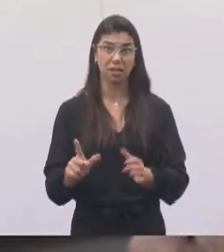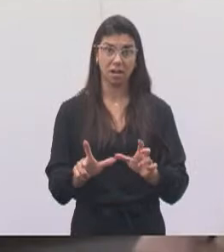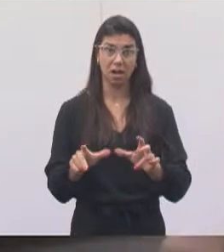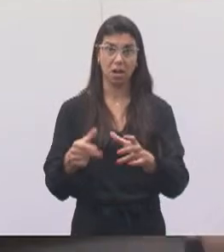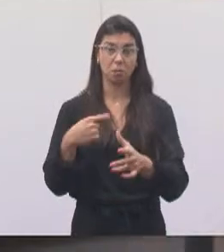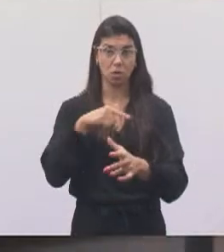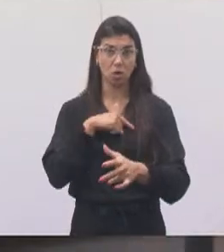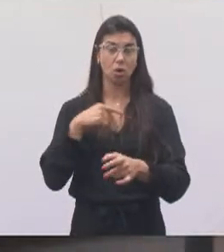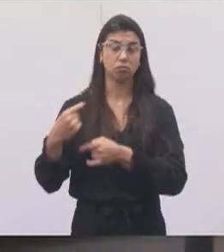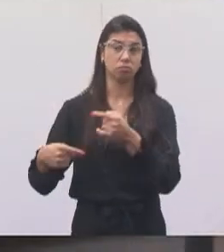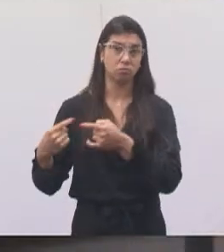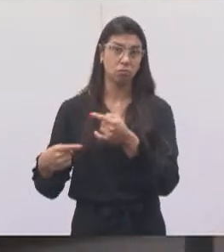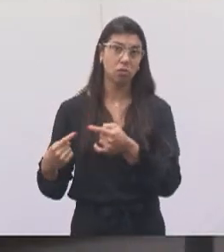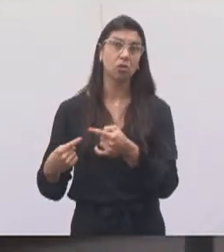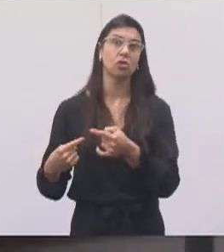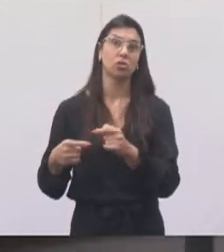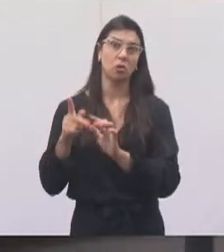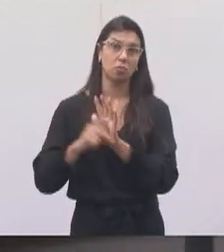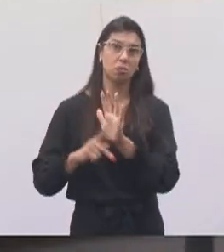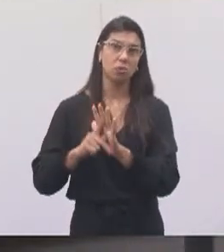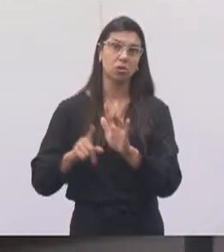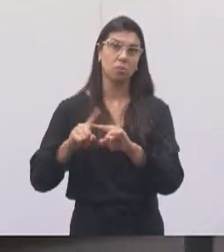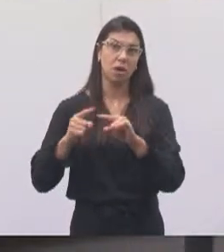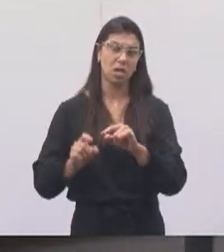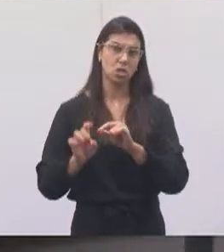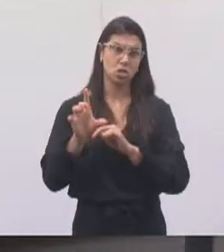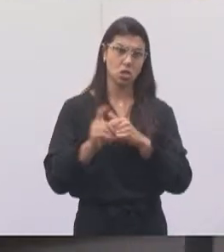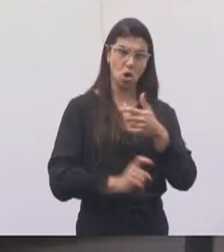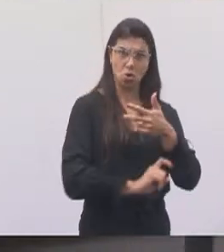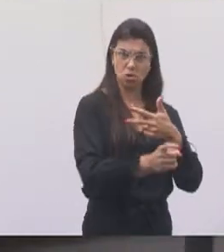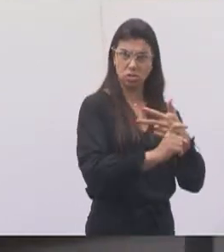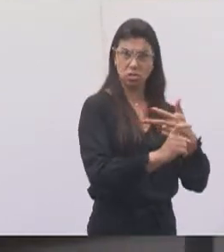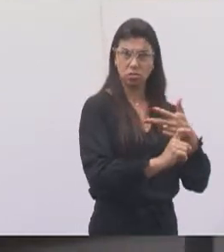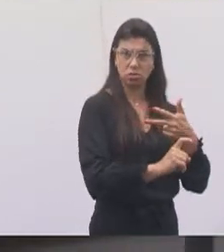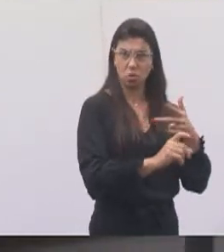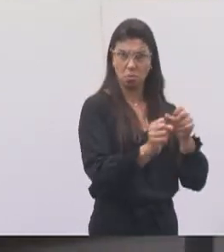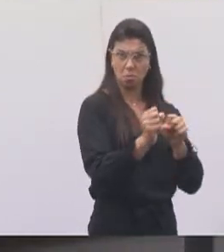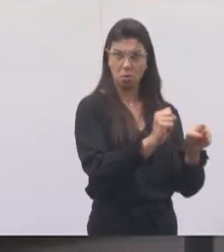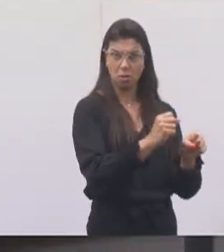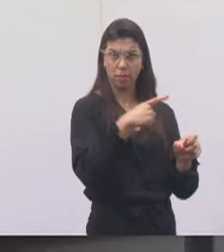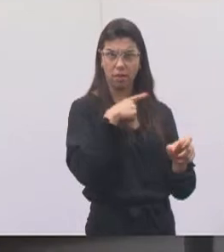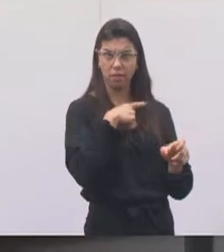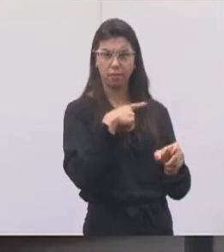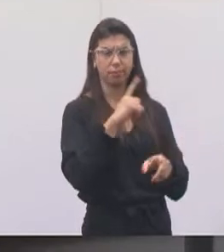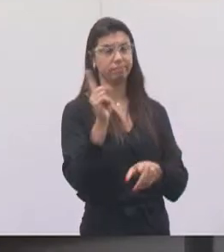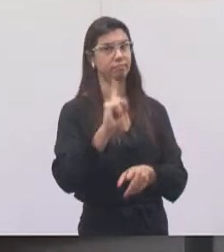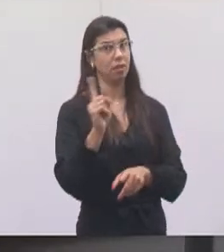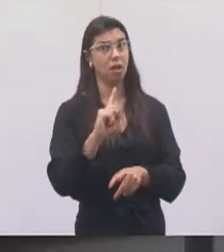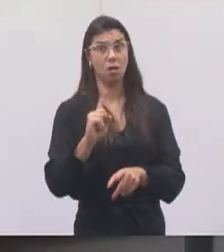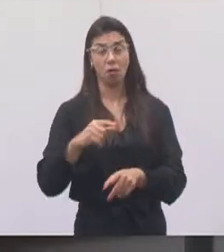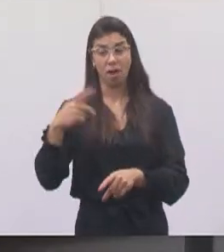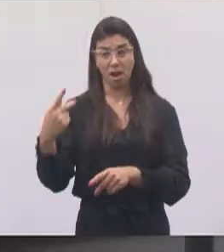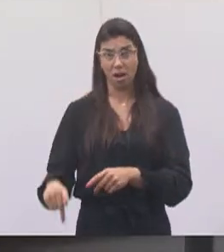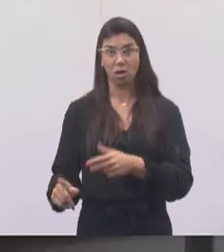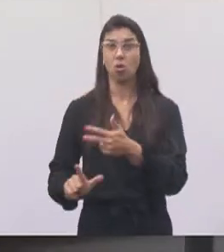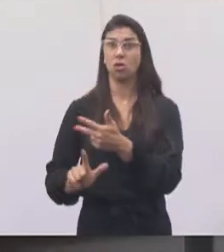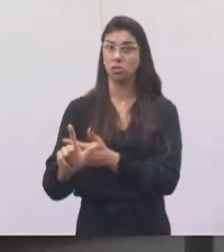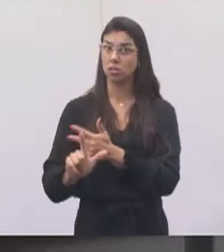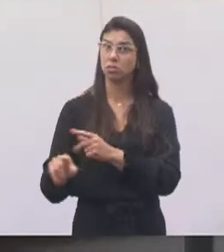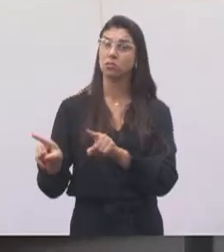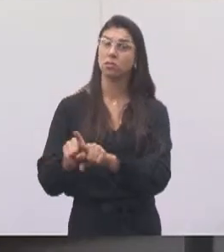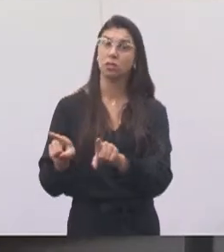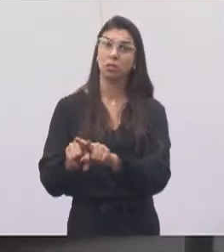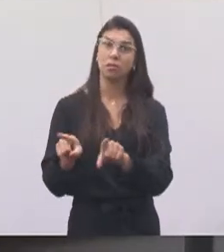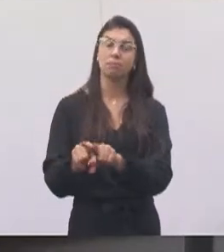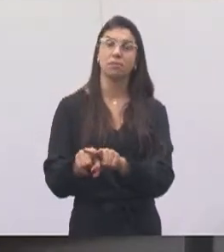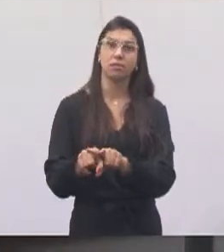não esquece de dizer que só o executivo tem o jurídico que caminha com o entendimento